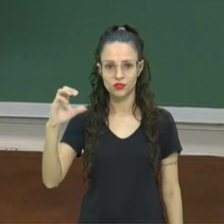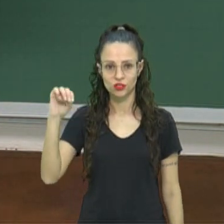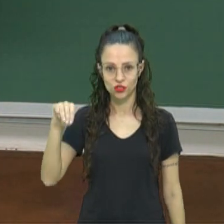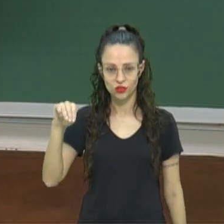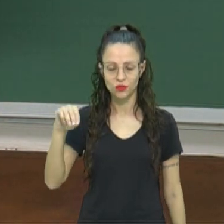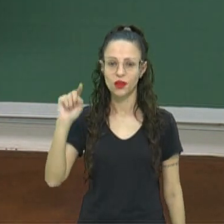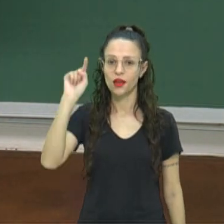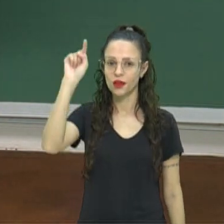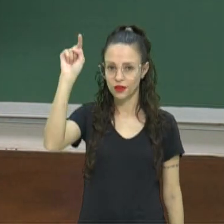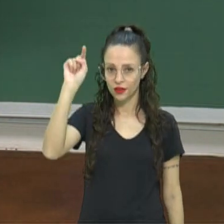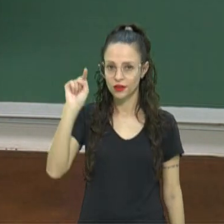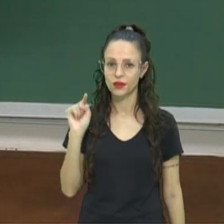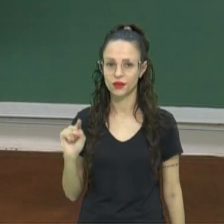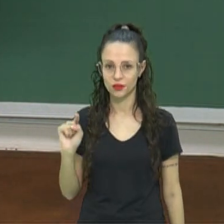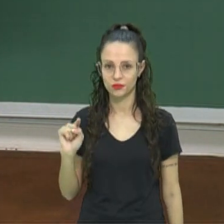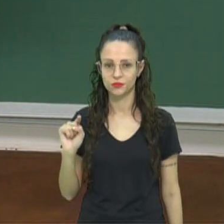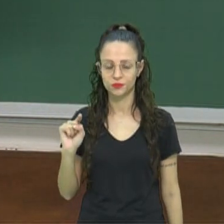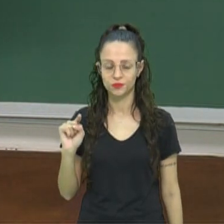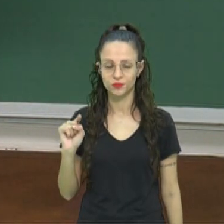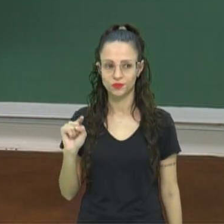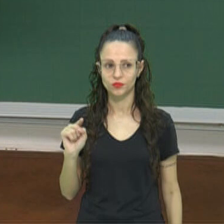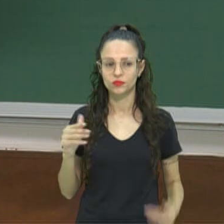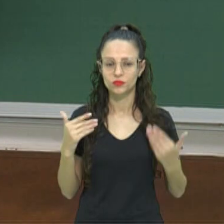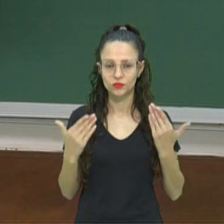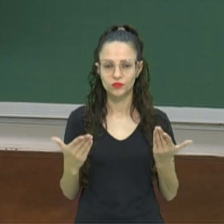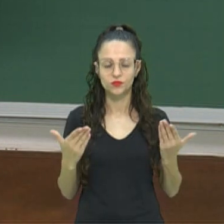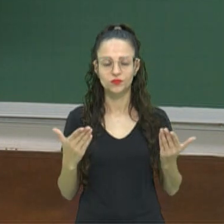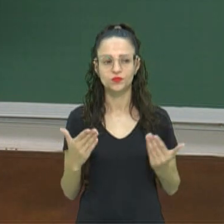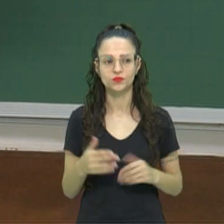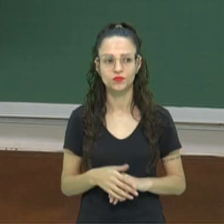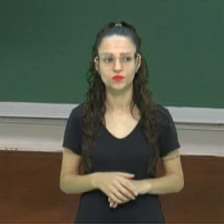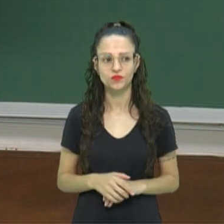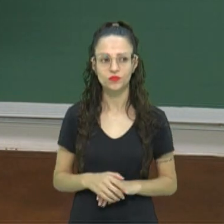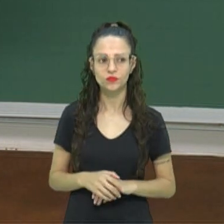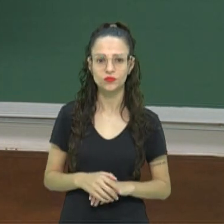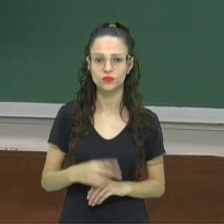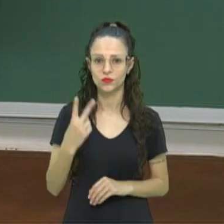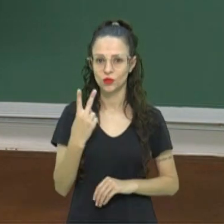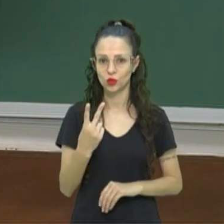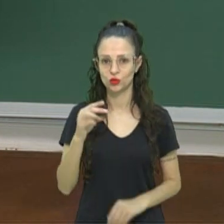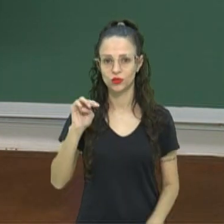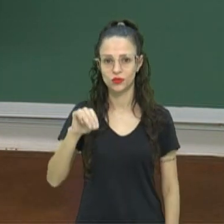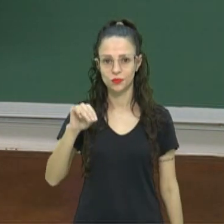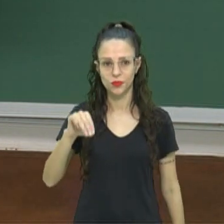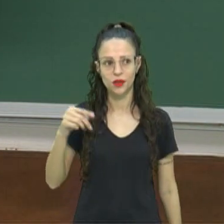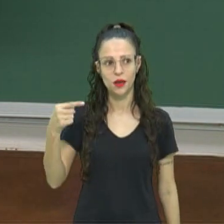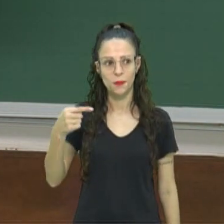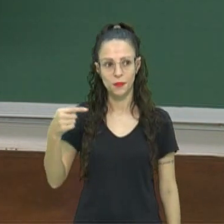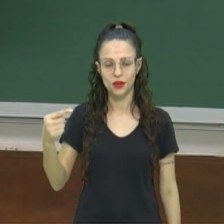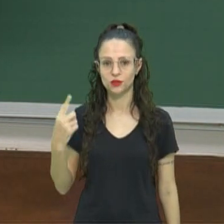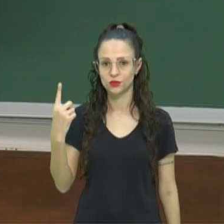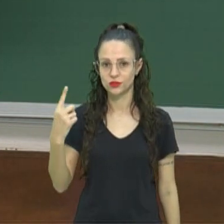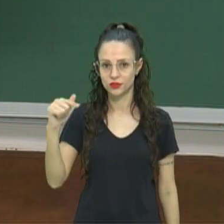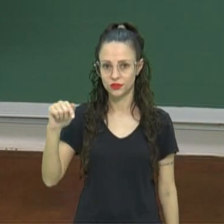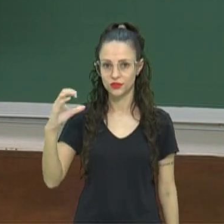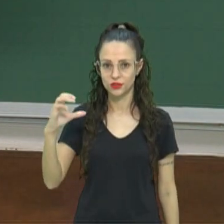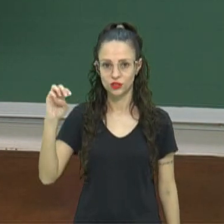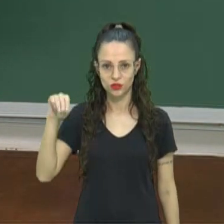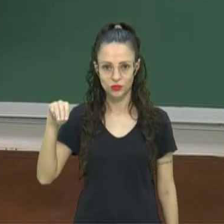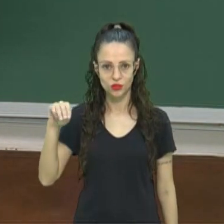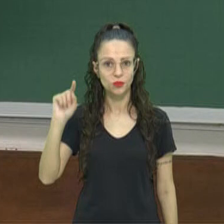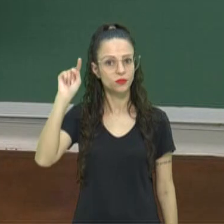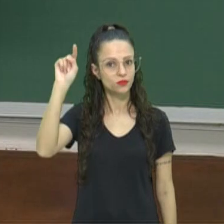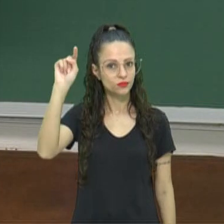centímetros que tem em cima e 17 que tem embaixo. Então, vai ficar 2 metros menos 17 centímetros de